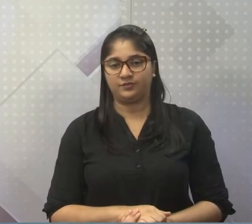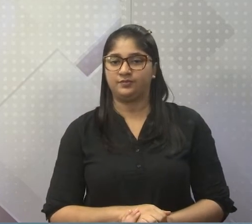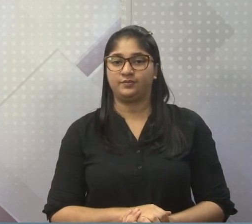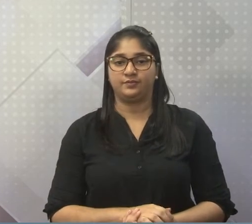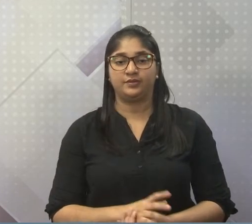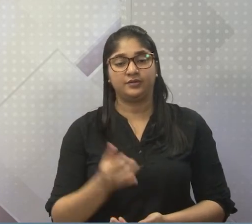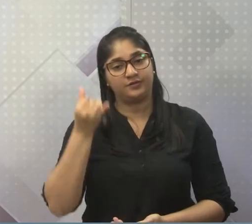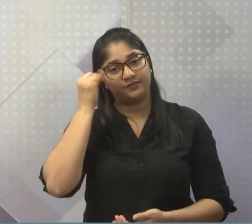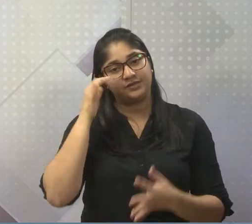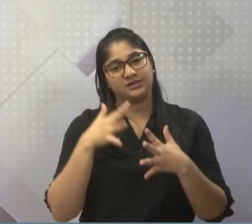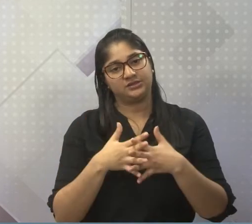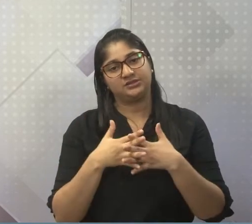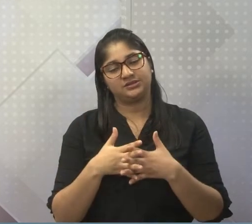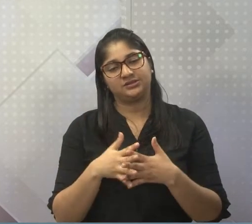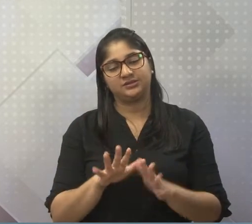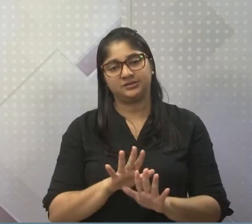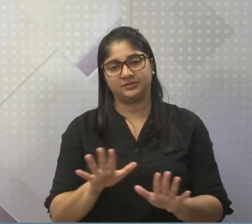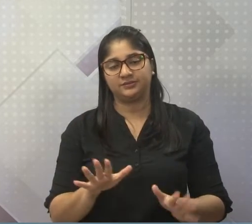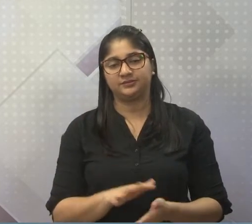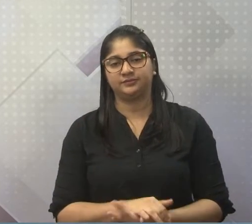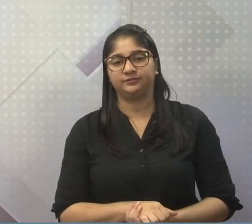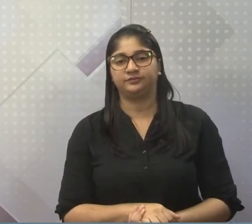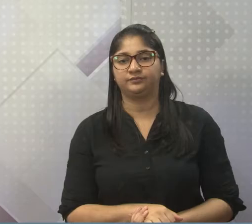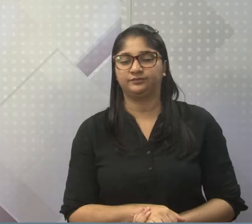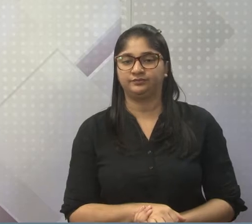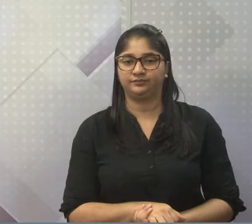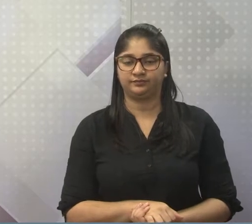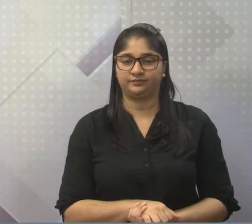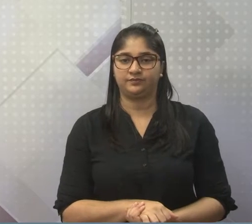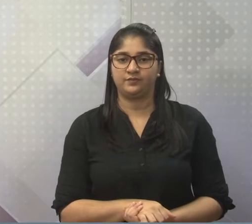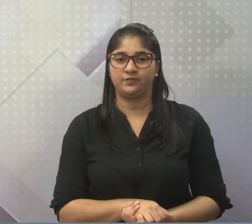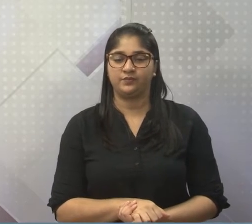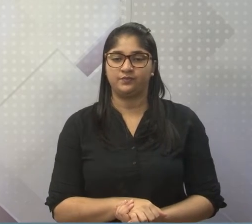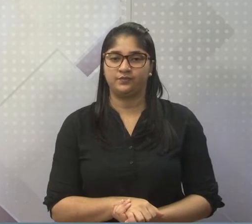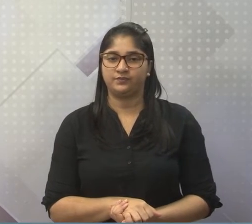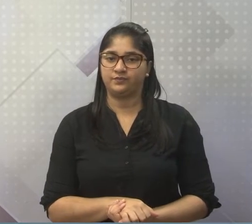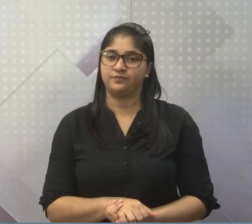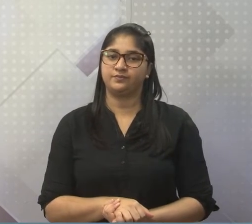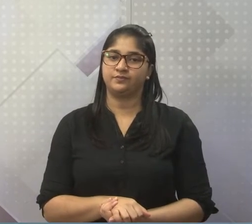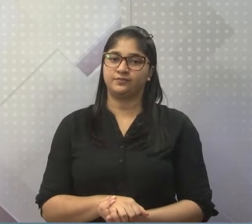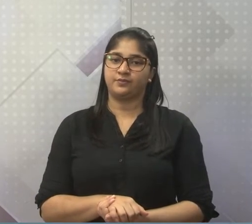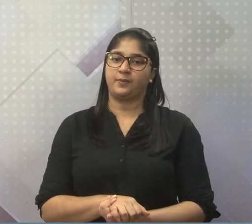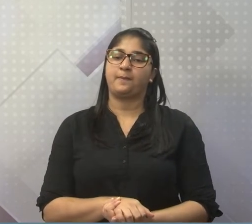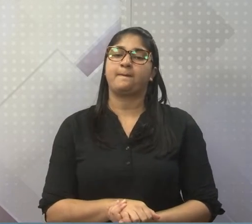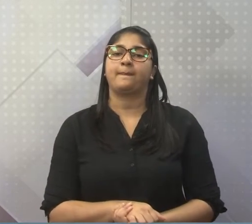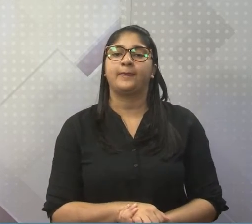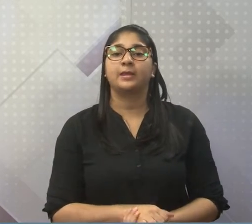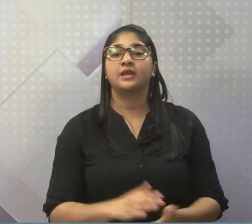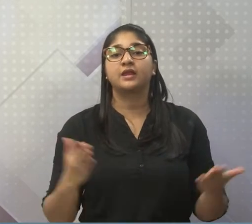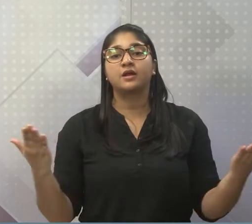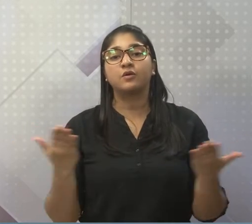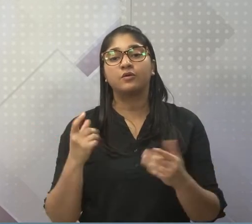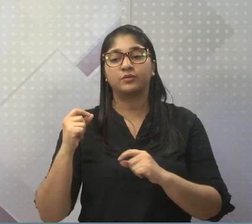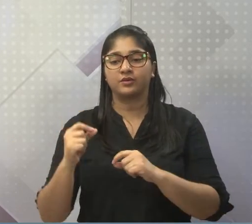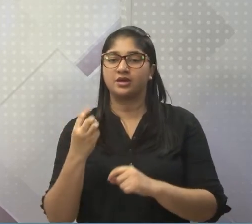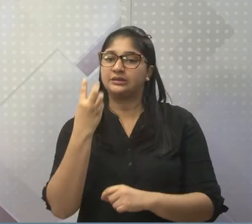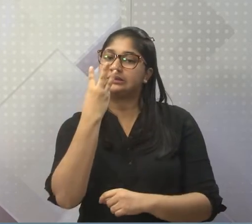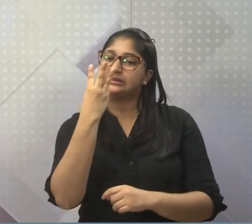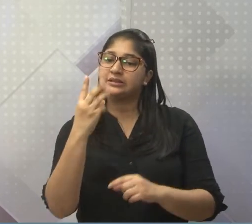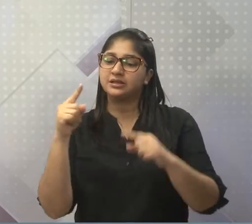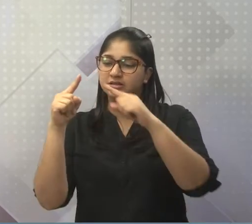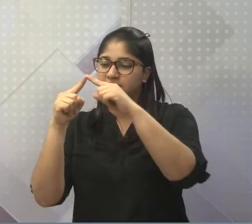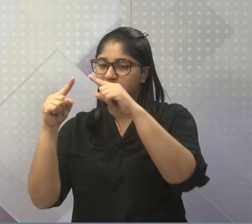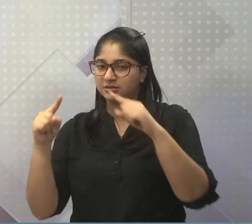não ficar prestando mais atenção nele, certo? Agora, através desses três triângulos, a